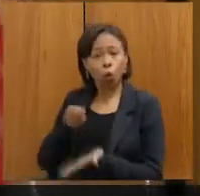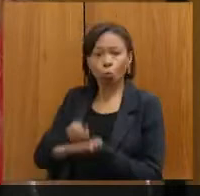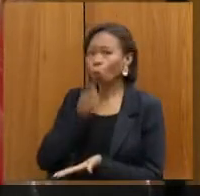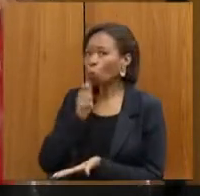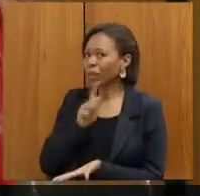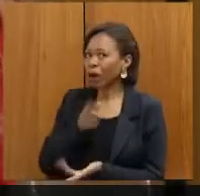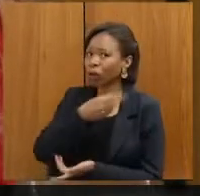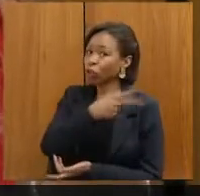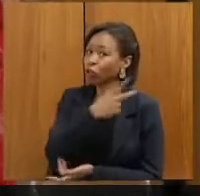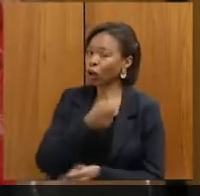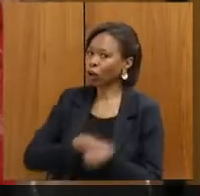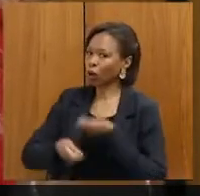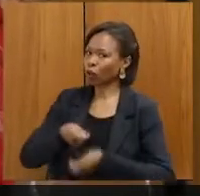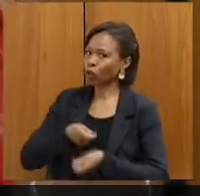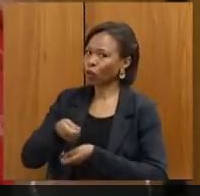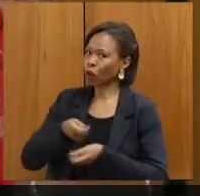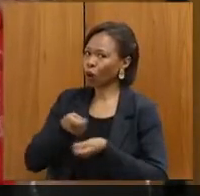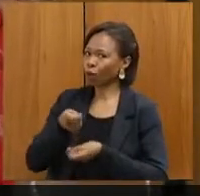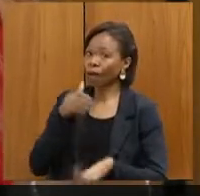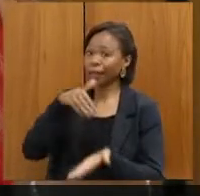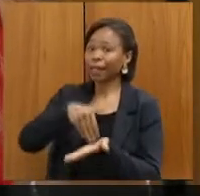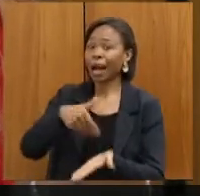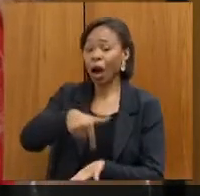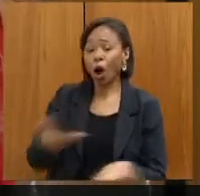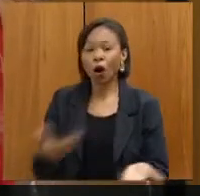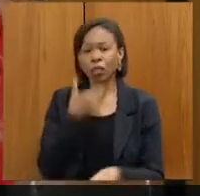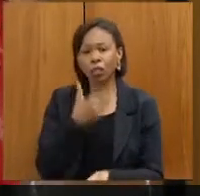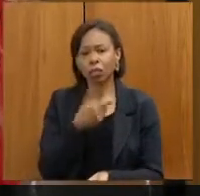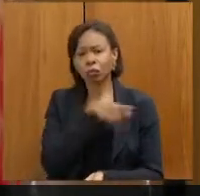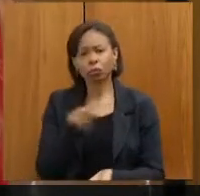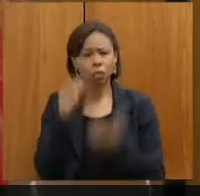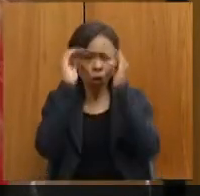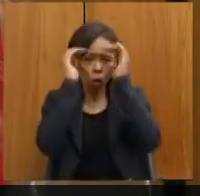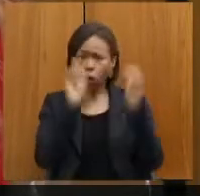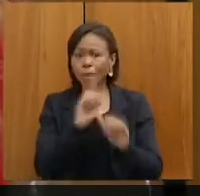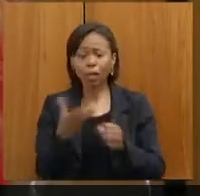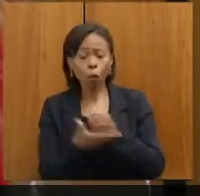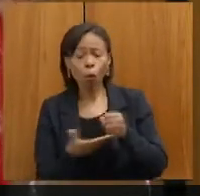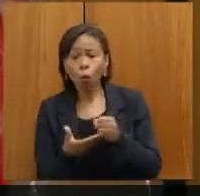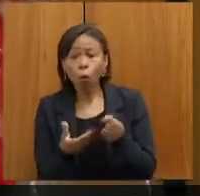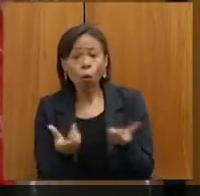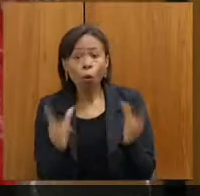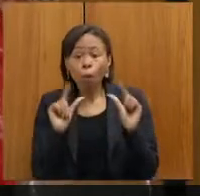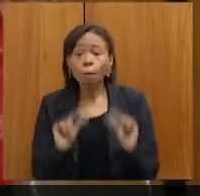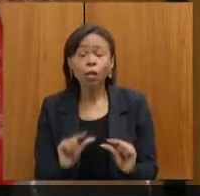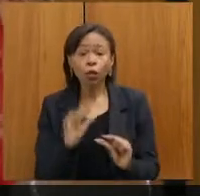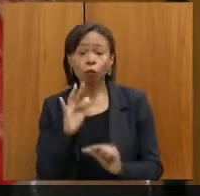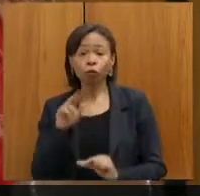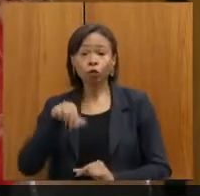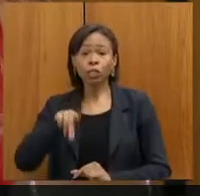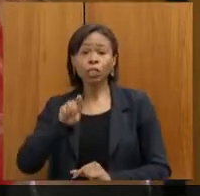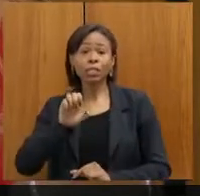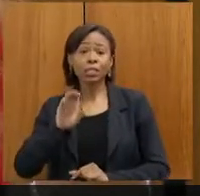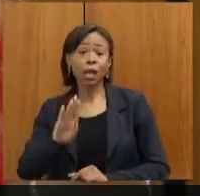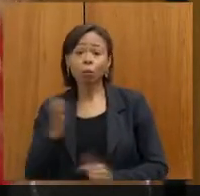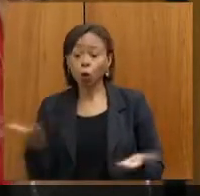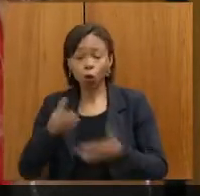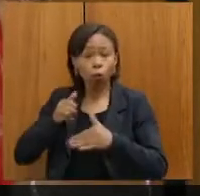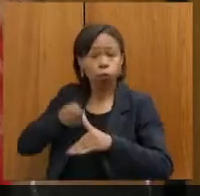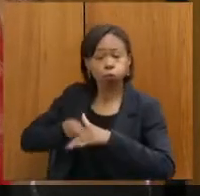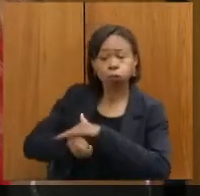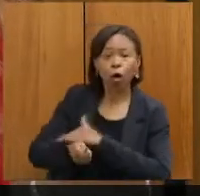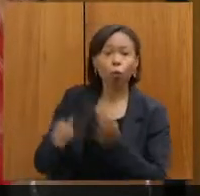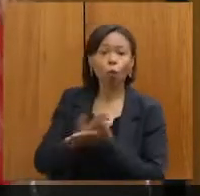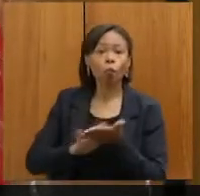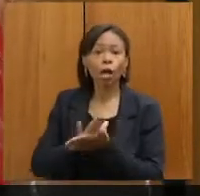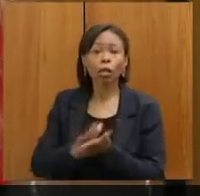manobra de vocês para chegar até o final do ano vocês não cumprem o mesmo vocês não investem o fundeb fundeb Hoje não tem conta específica